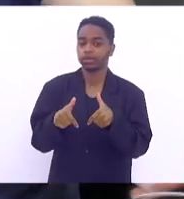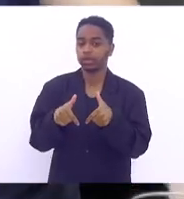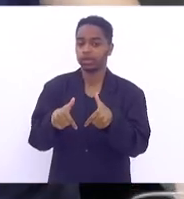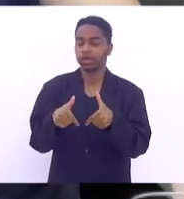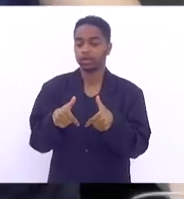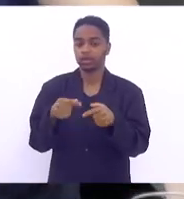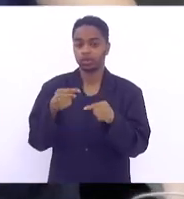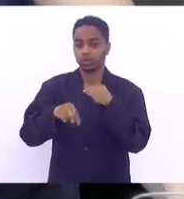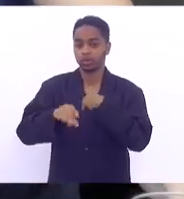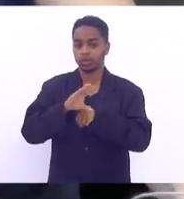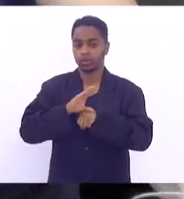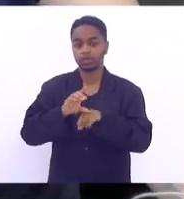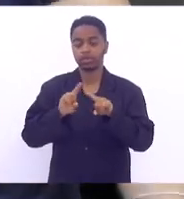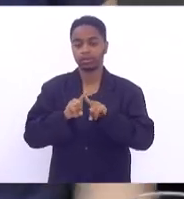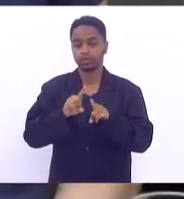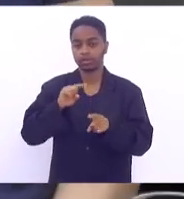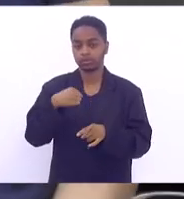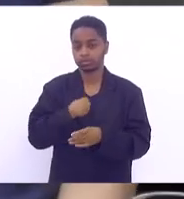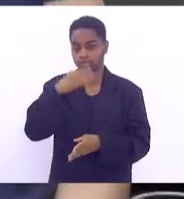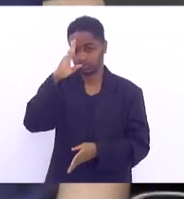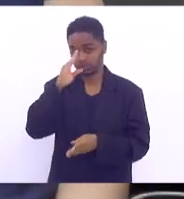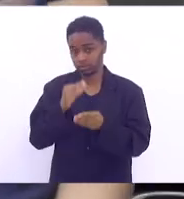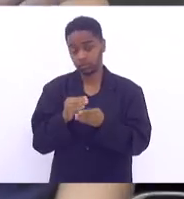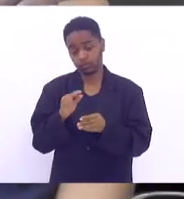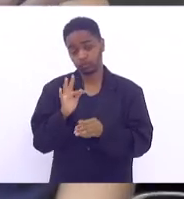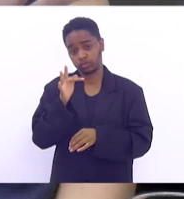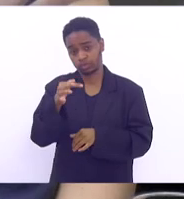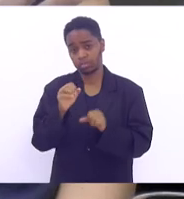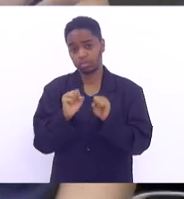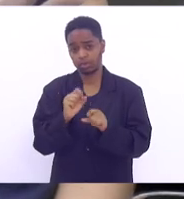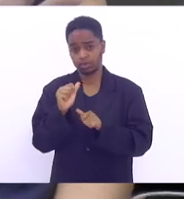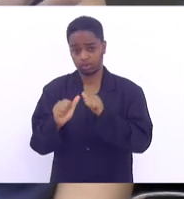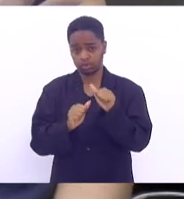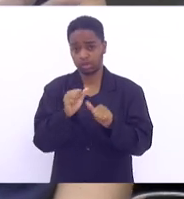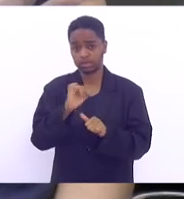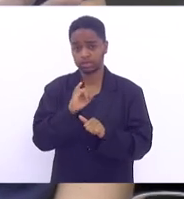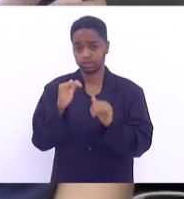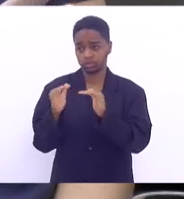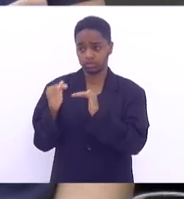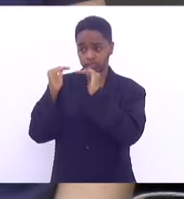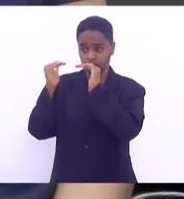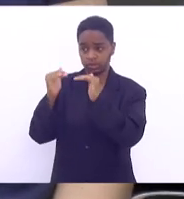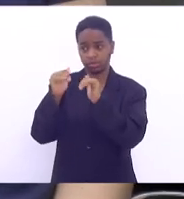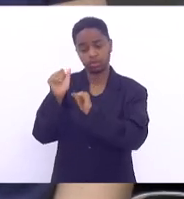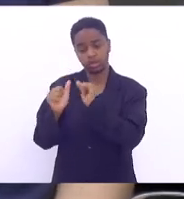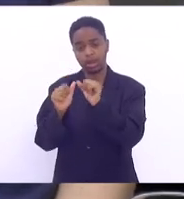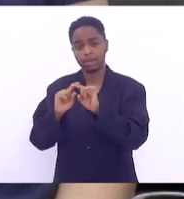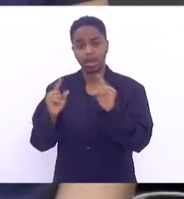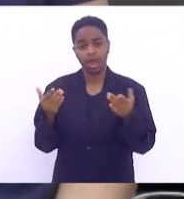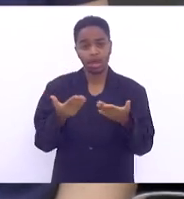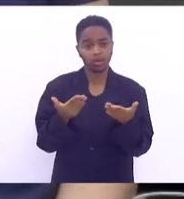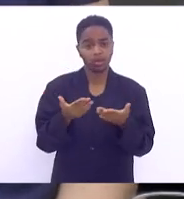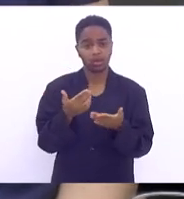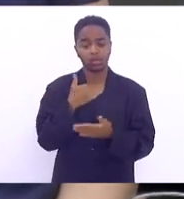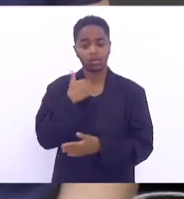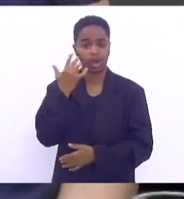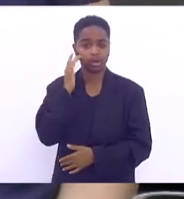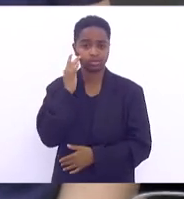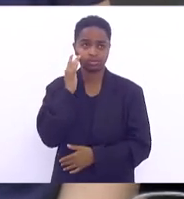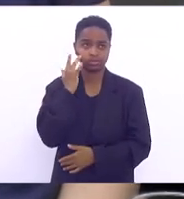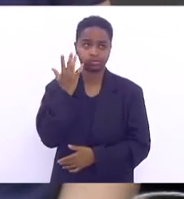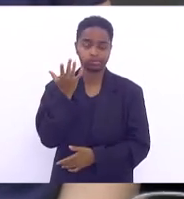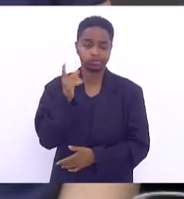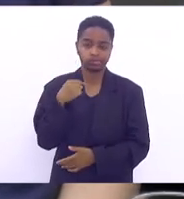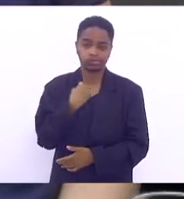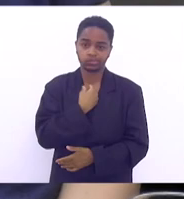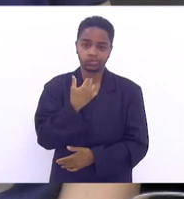e a gente teria esse entendimento, que obviamente ele pode um dia ser mudado por uma decisão do Supremo. Mas, enquanto não houver, eu não vejo motivo para a gente